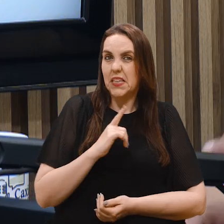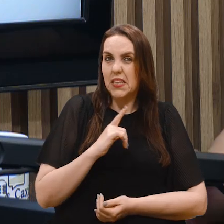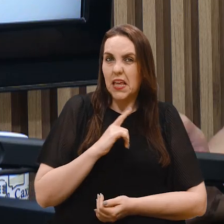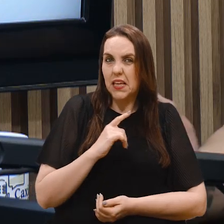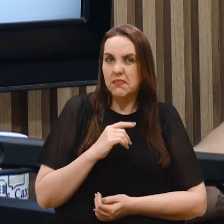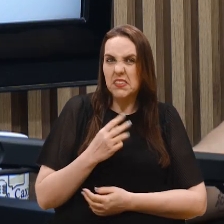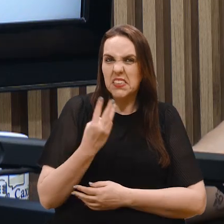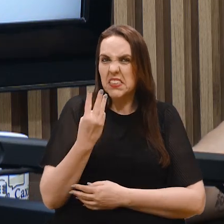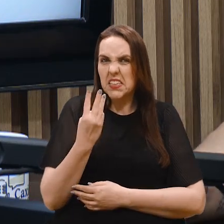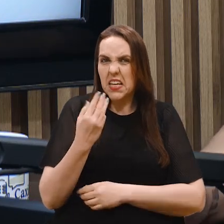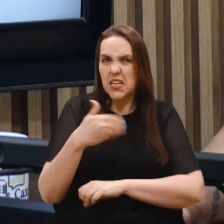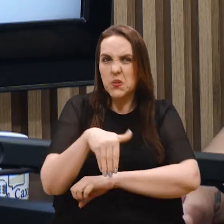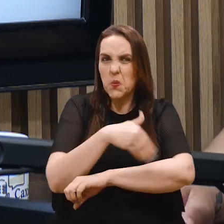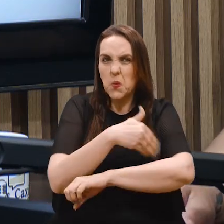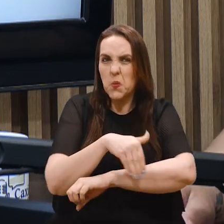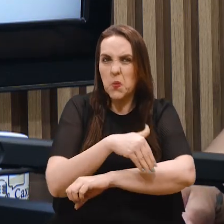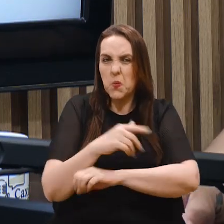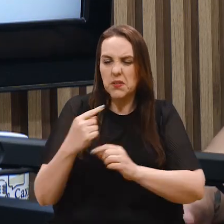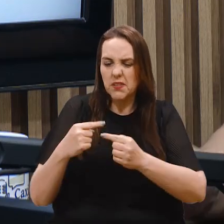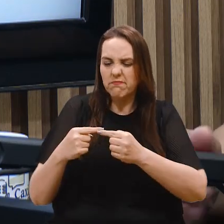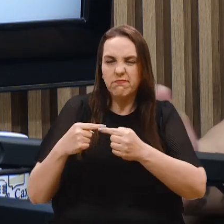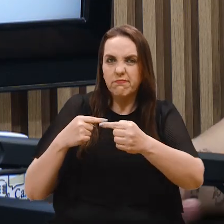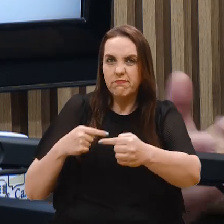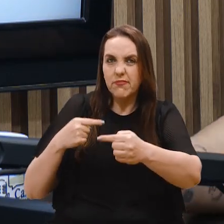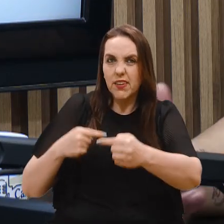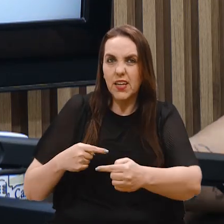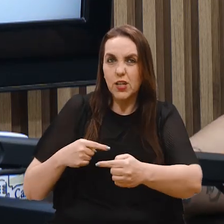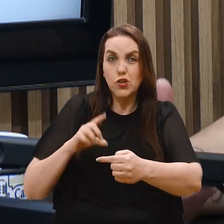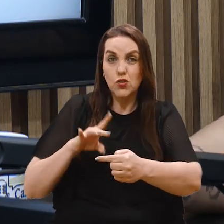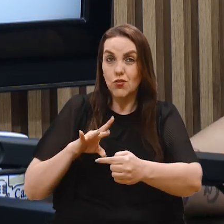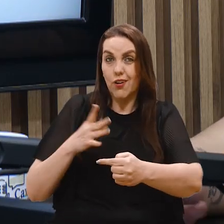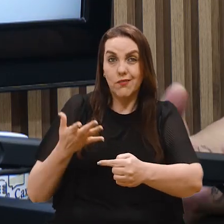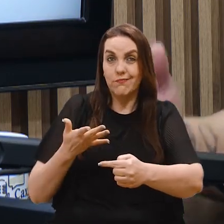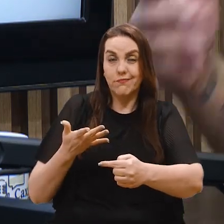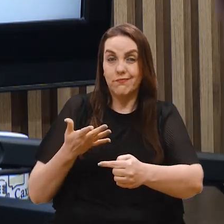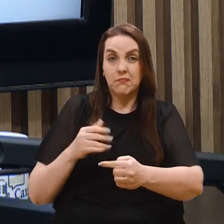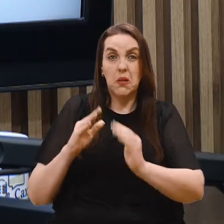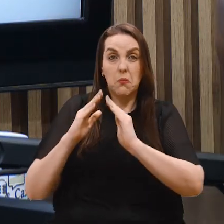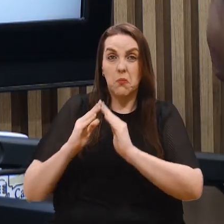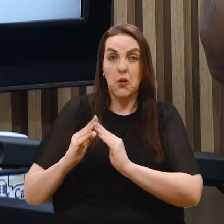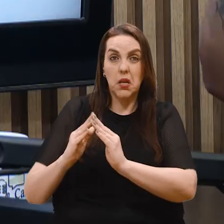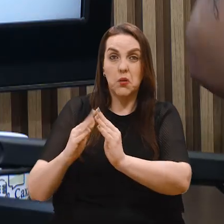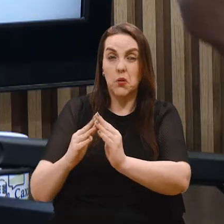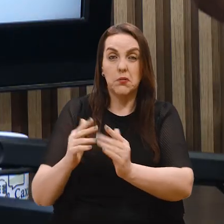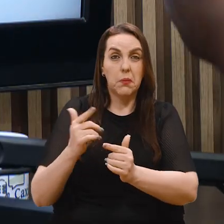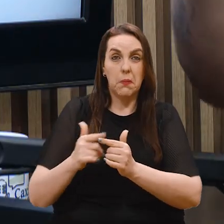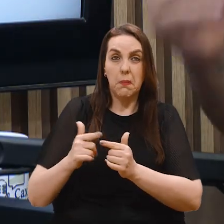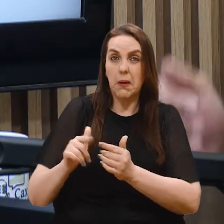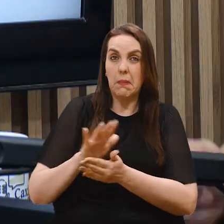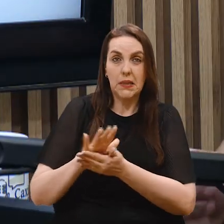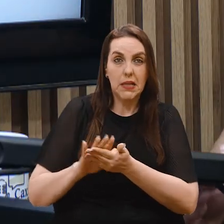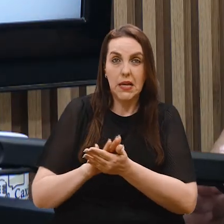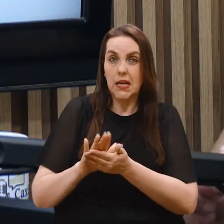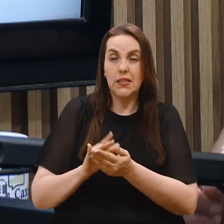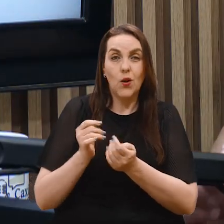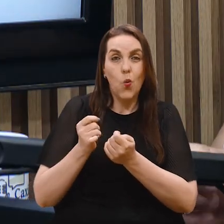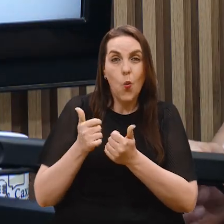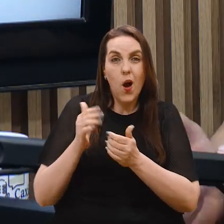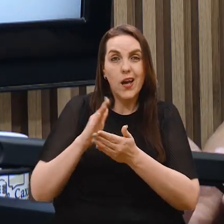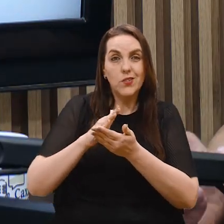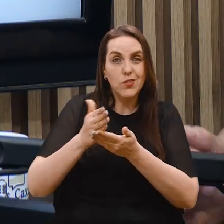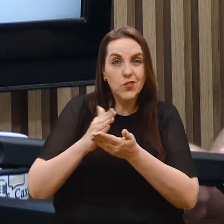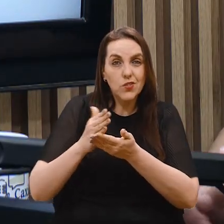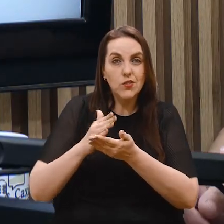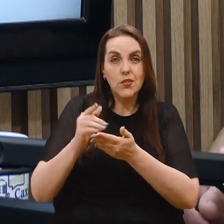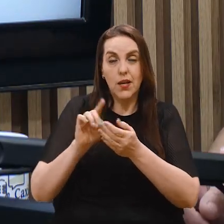3 trechos de ruas, e que ainda nem morador tem, tipo, são mais quase na divisa, vamos dizer, com o